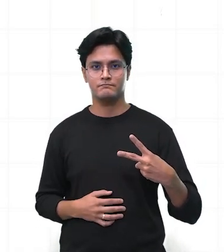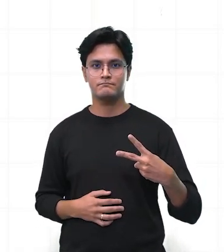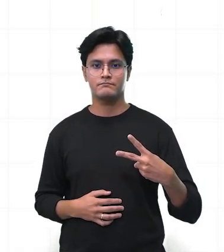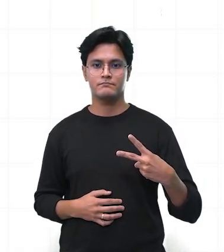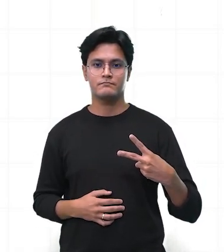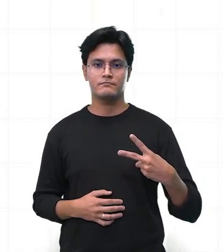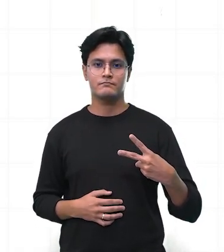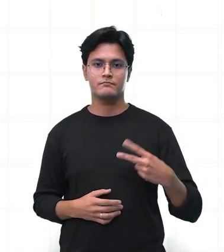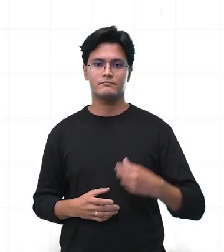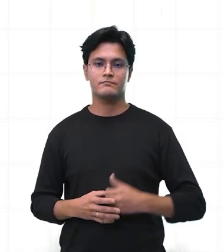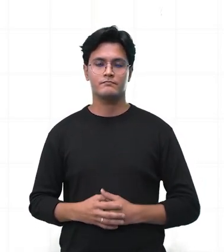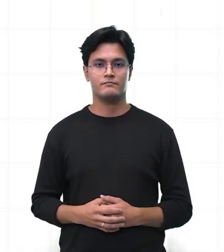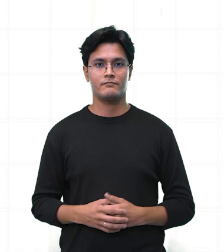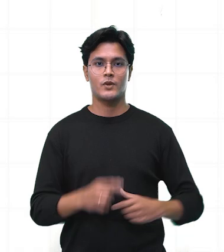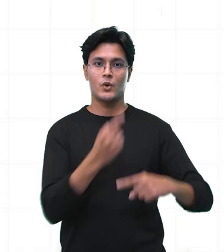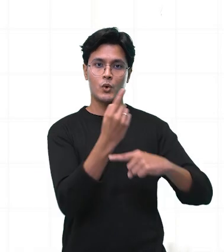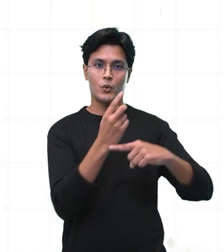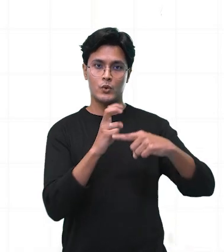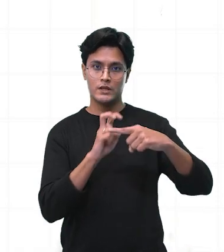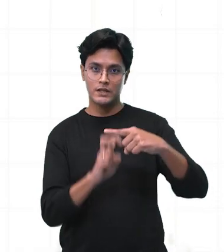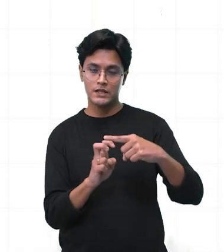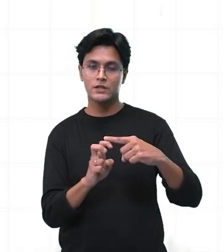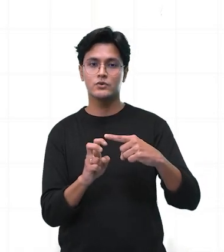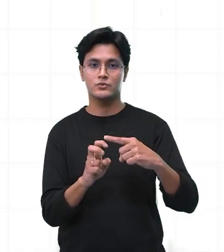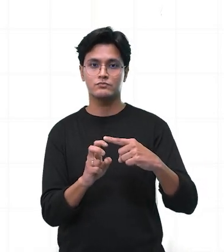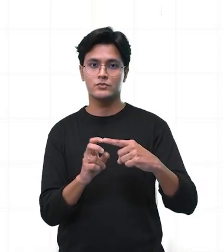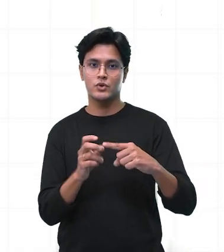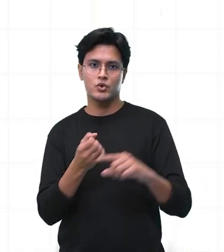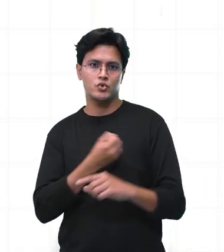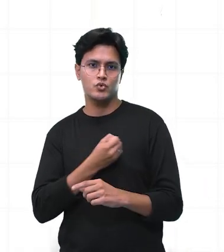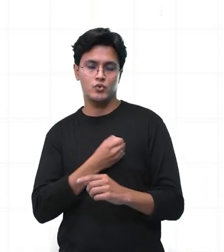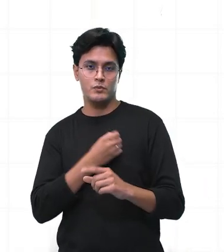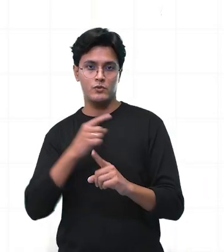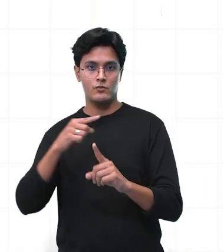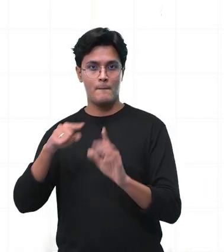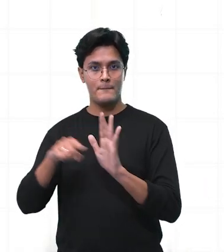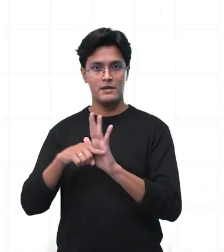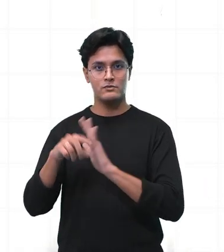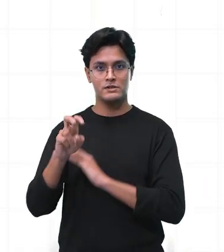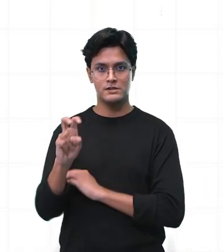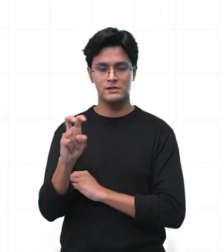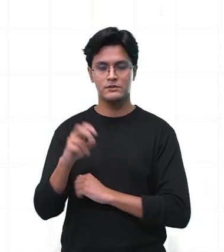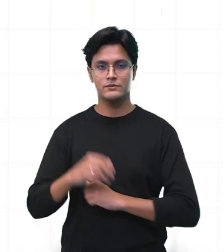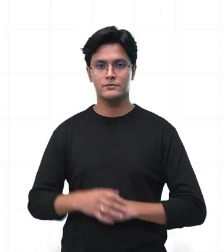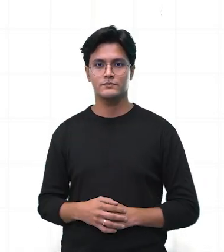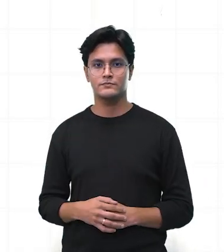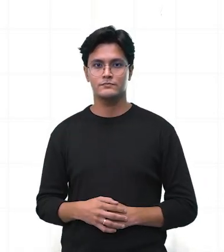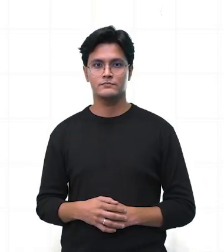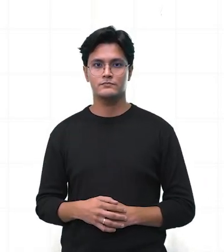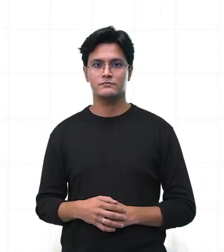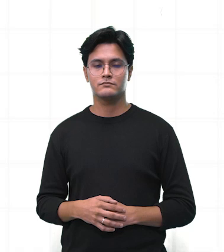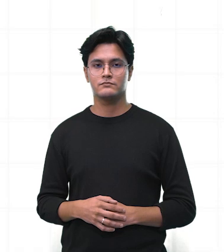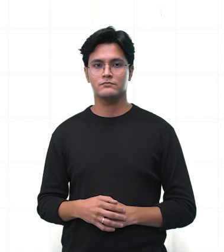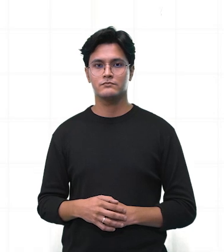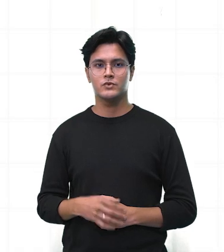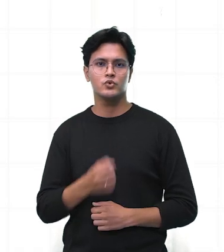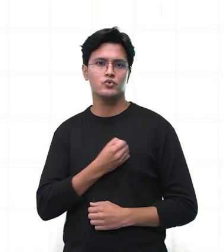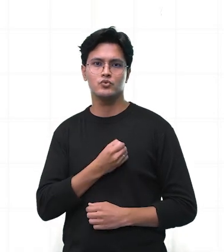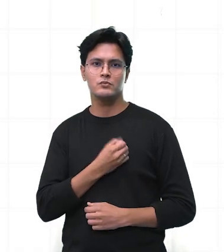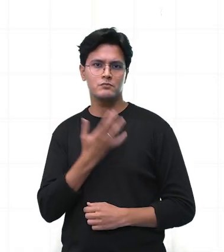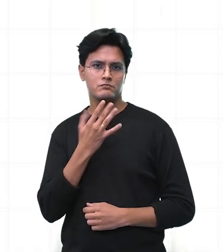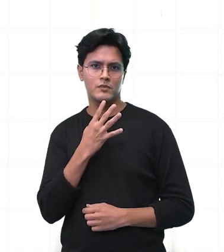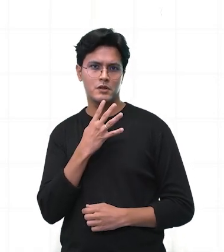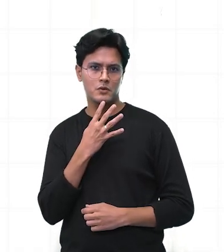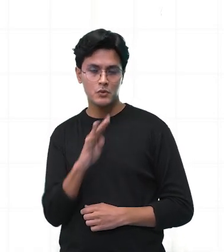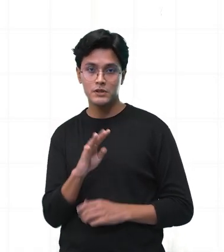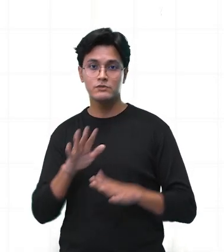parte de um número menos 5. Eu estou chamando esse número de quem? Vamos lá? De n. Então, eu vou continuar chamando ele de